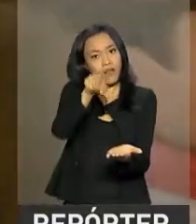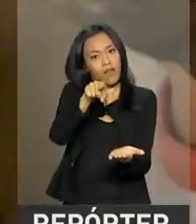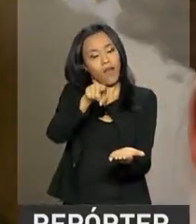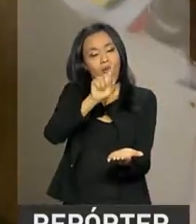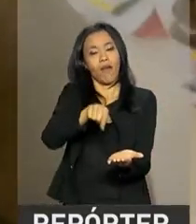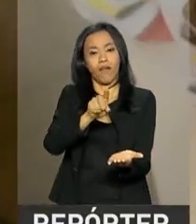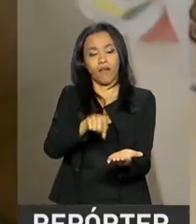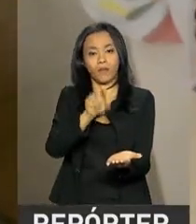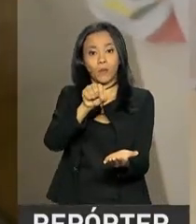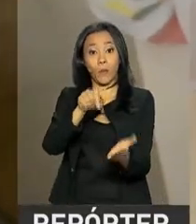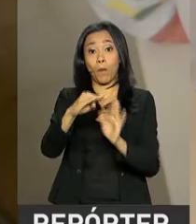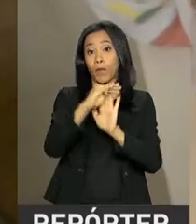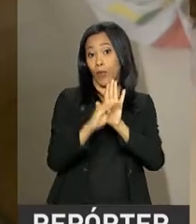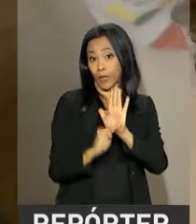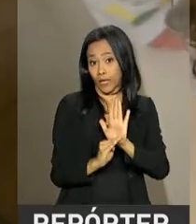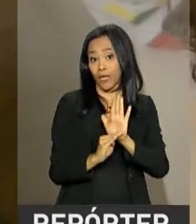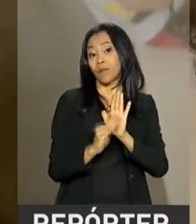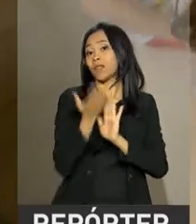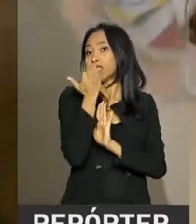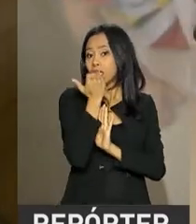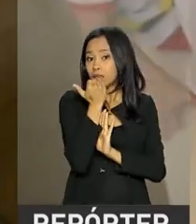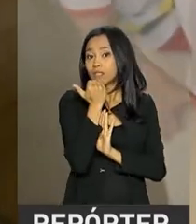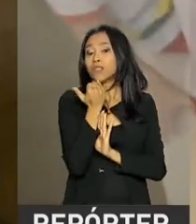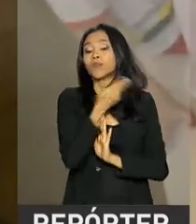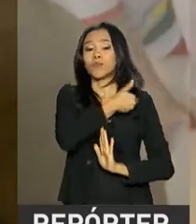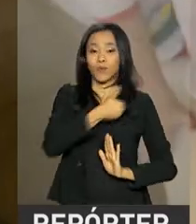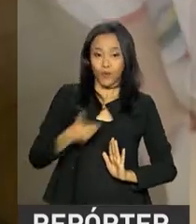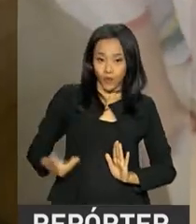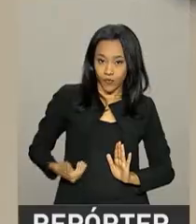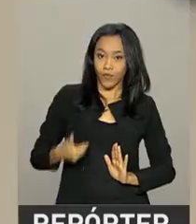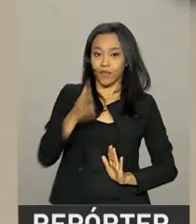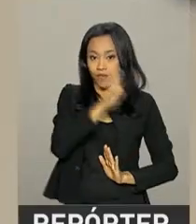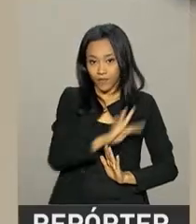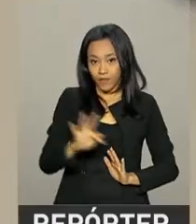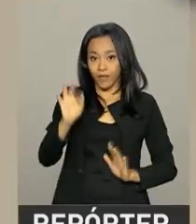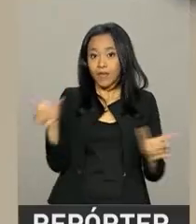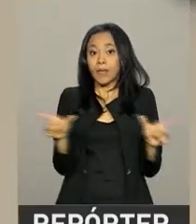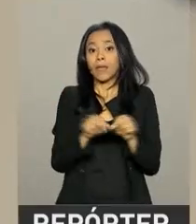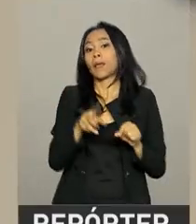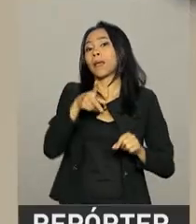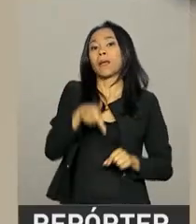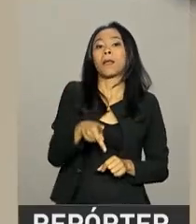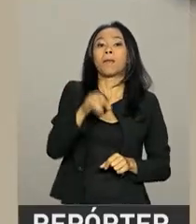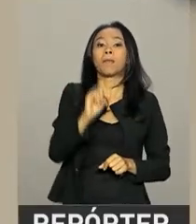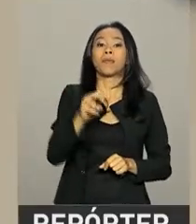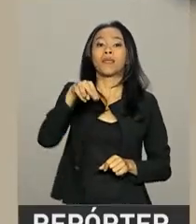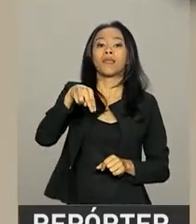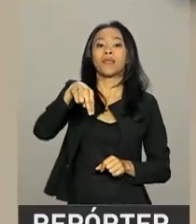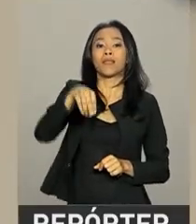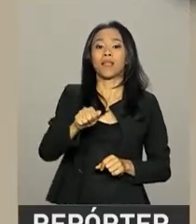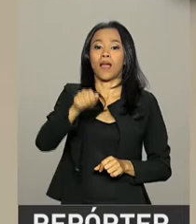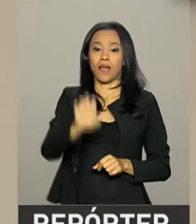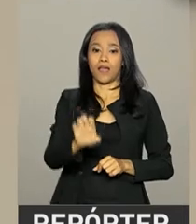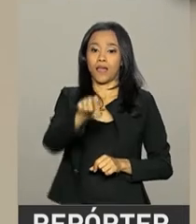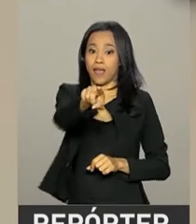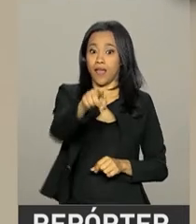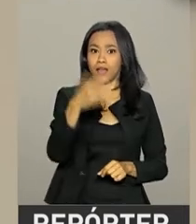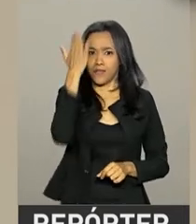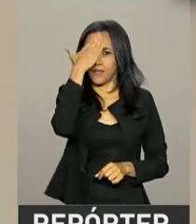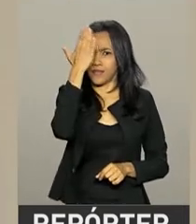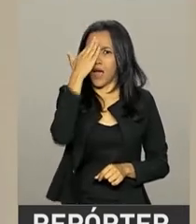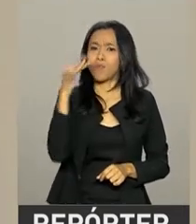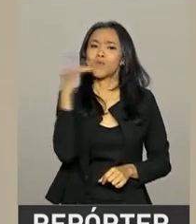parte do programa nacional de alimentação escolar pnae o eduardo tem na ponta da língua o que ele mais